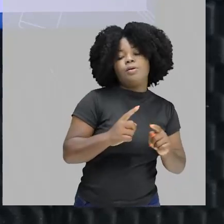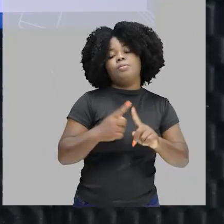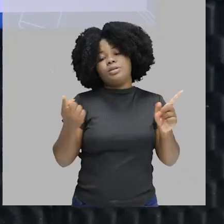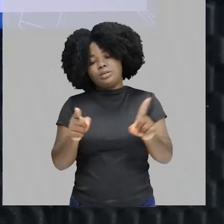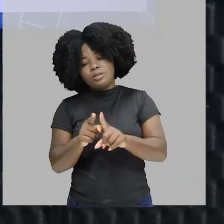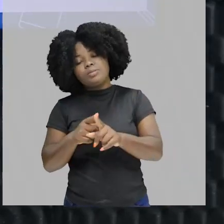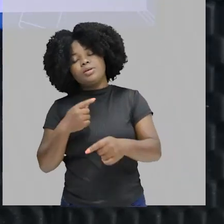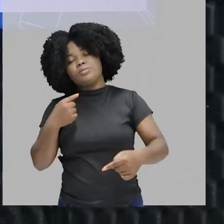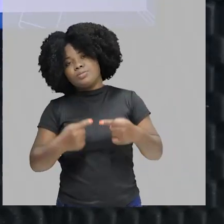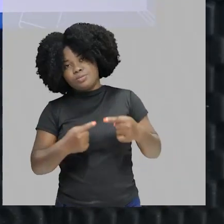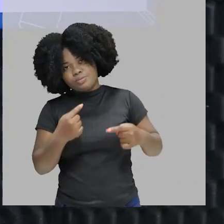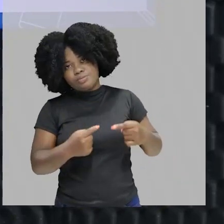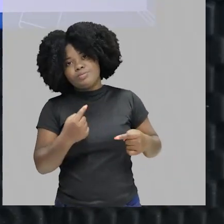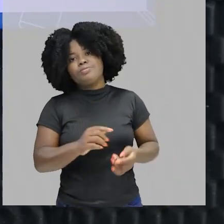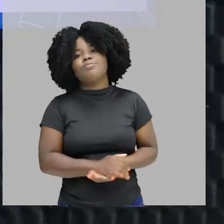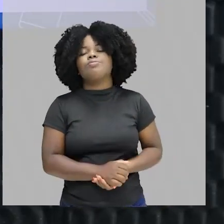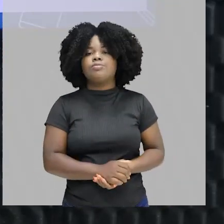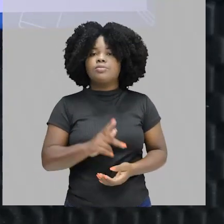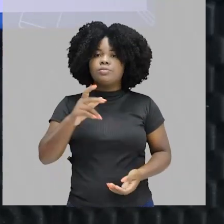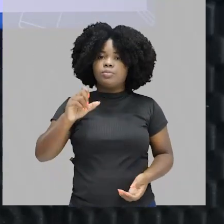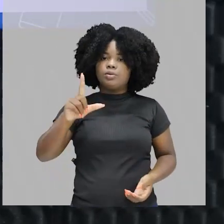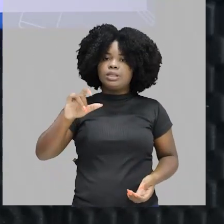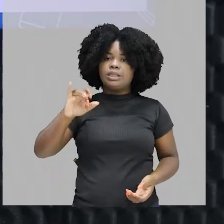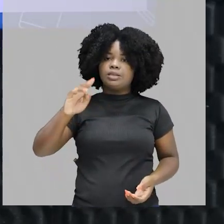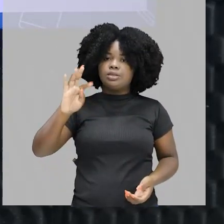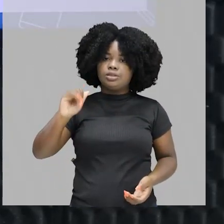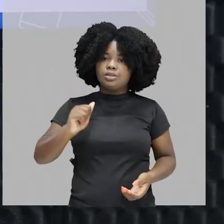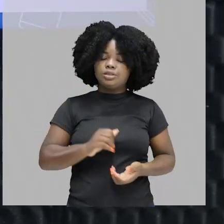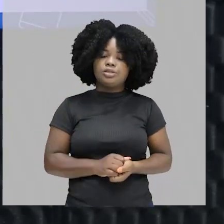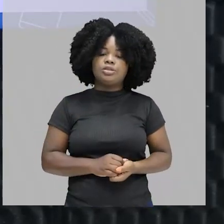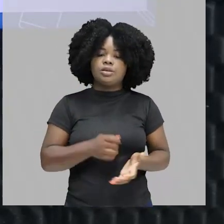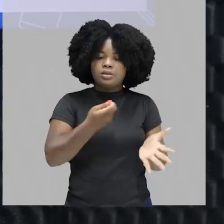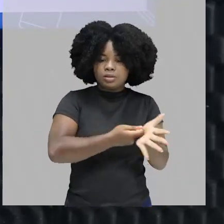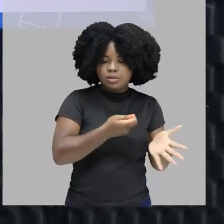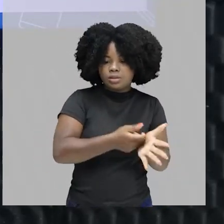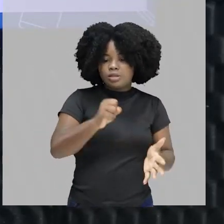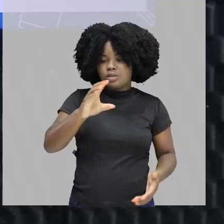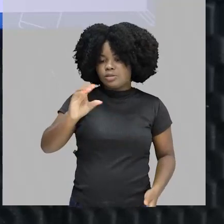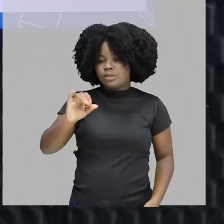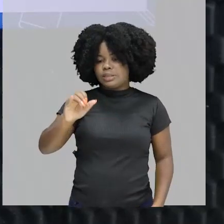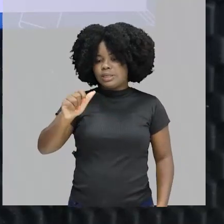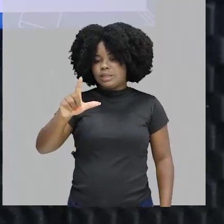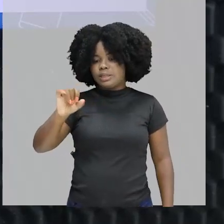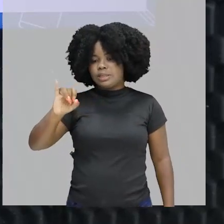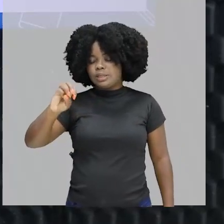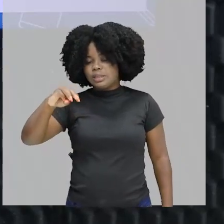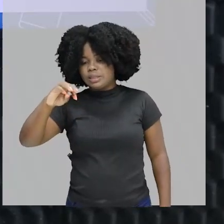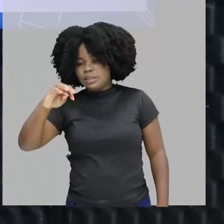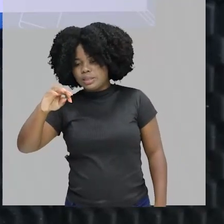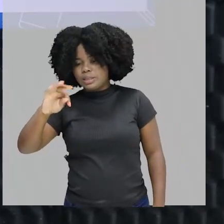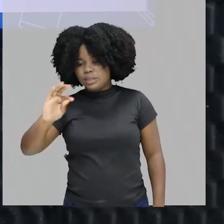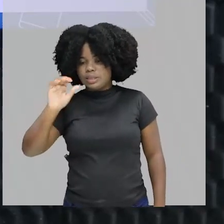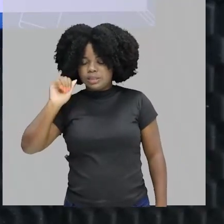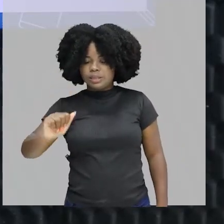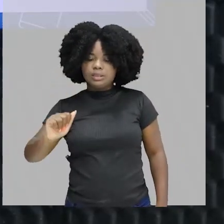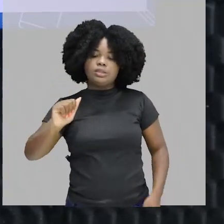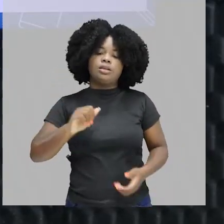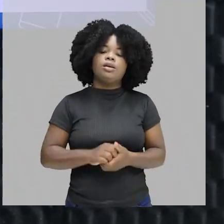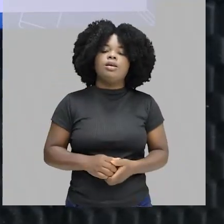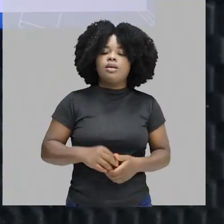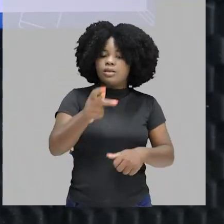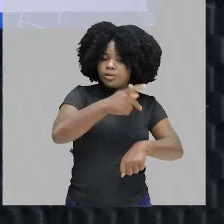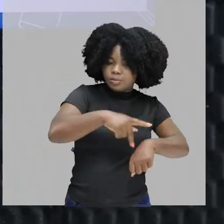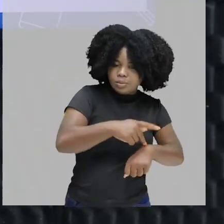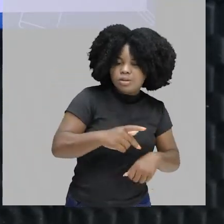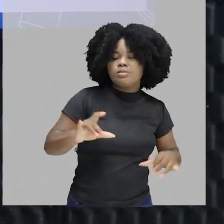atual regime que a Venezuela atualmente está inserido, né, no regime socialista, principalmente aos embargos econômicos que esse país ele vem sofrendo.